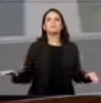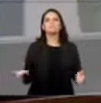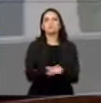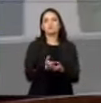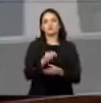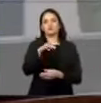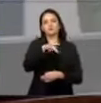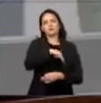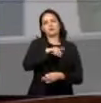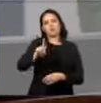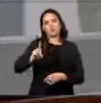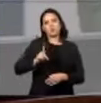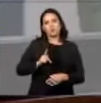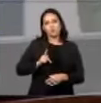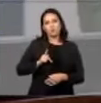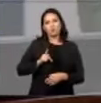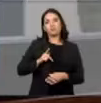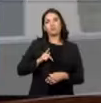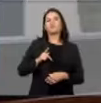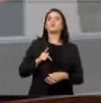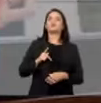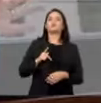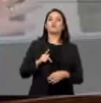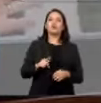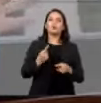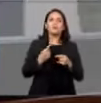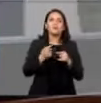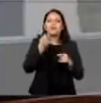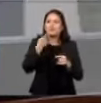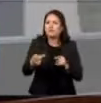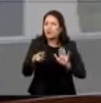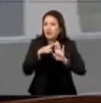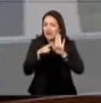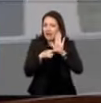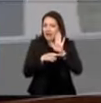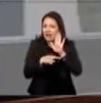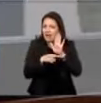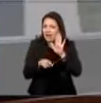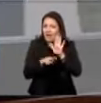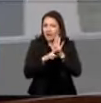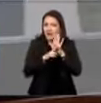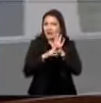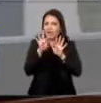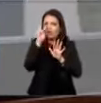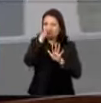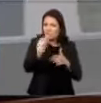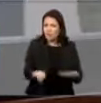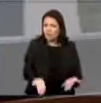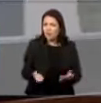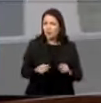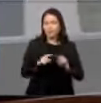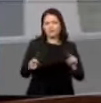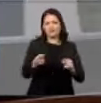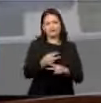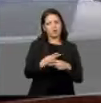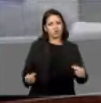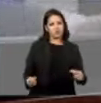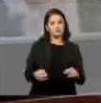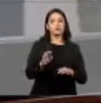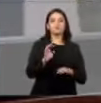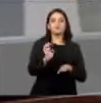teria violado regras de estabelecimento de idades para menores entrar. São mecanismos de censura indireta que o Estado,